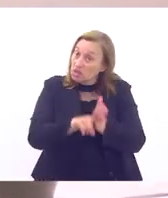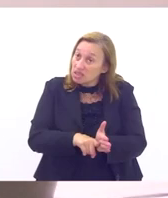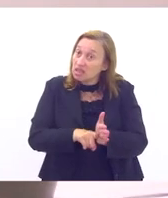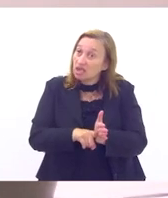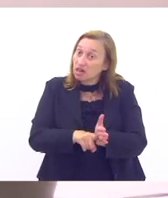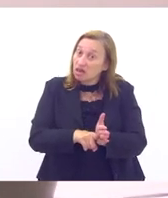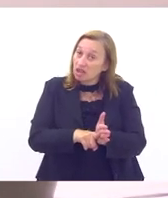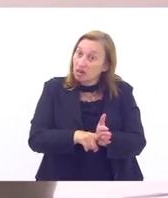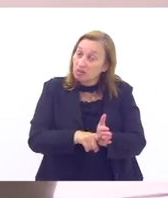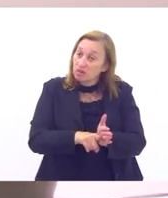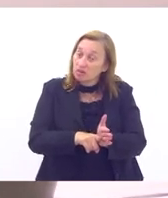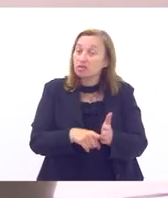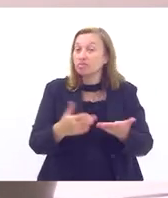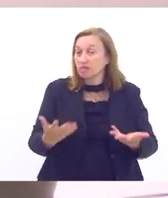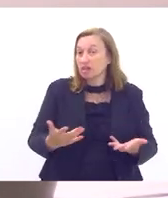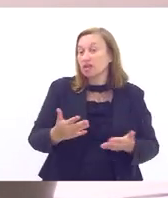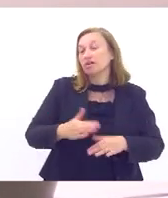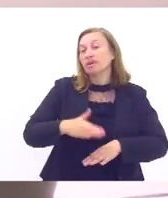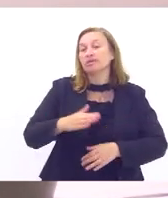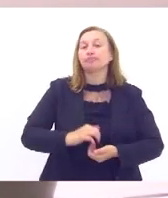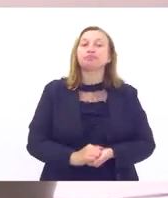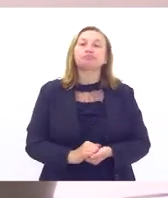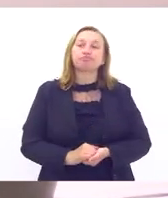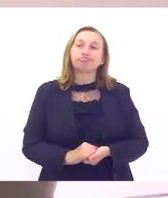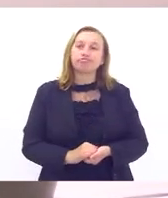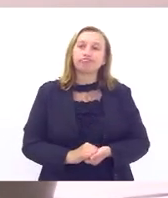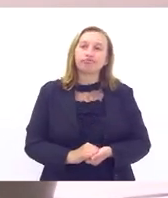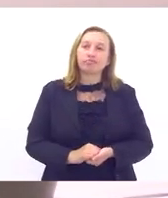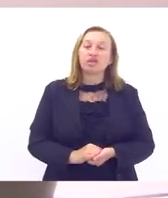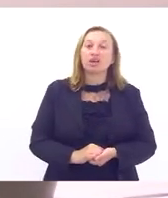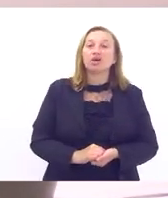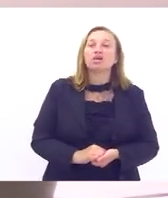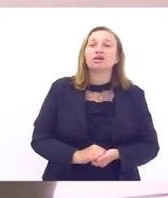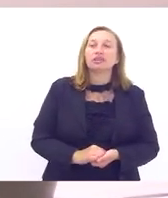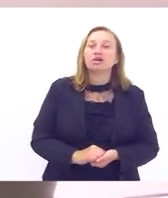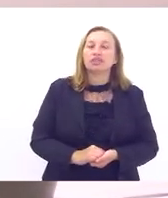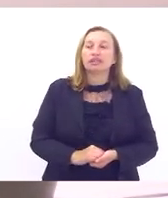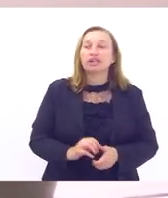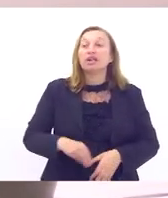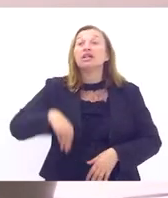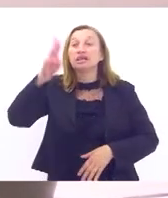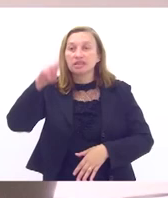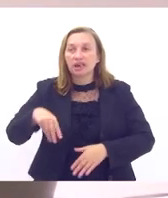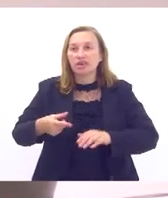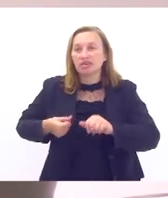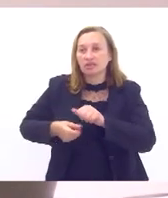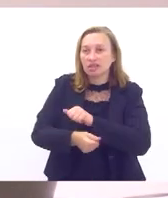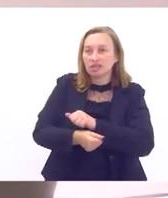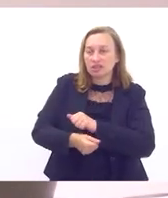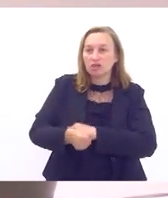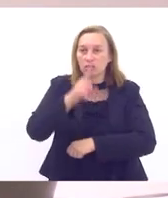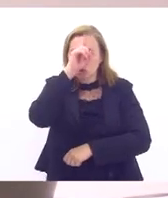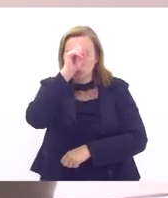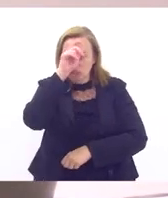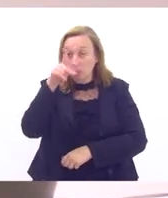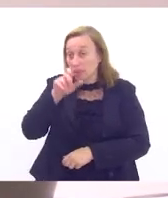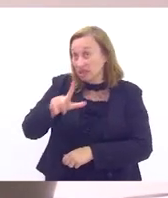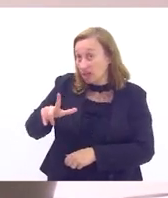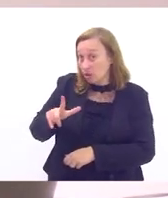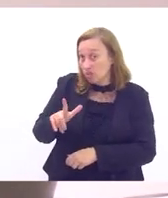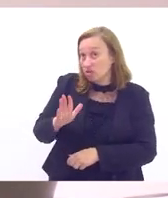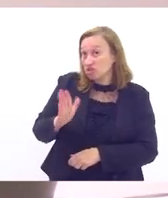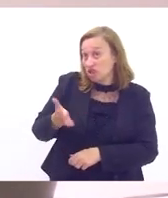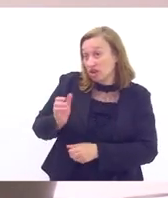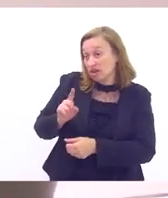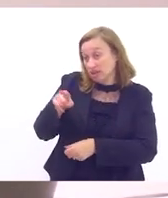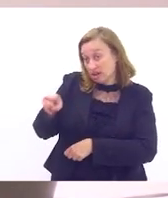tiver a capela certificada e tal e tudo mais. E, afinal de contas, quem financia o Hospital Sanatório Penal, já que ele está